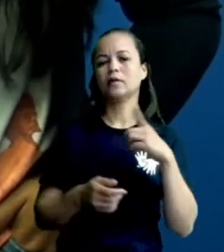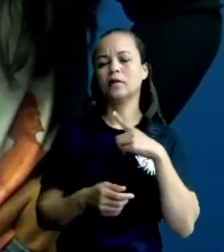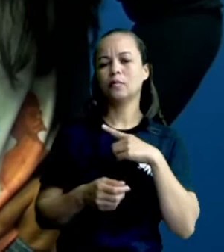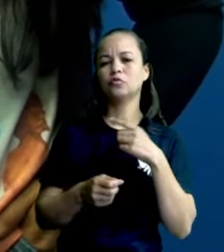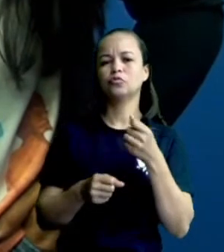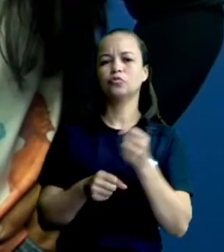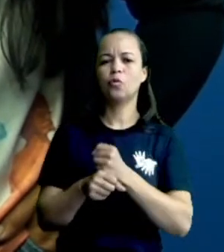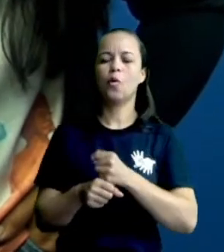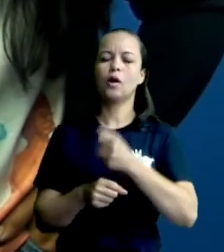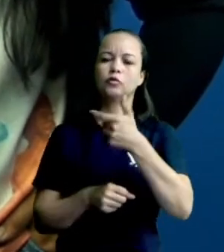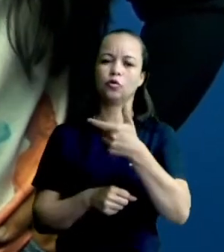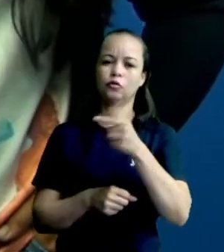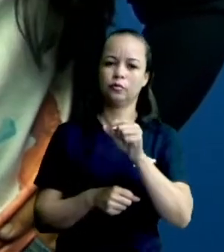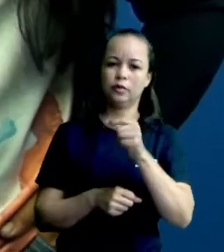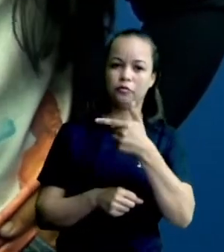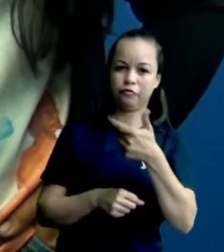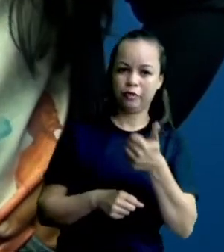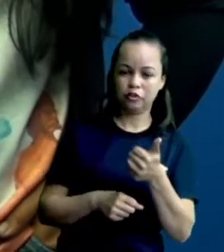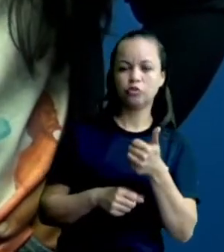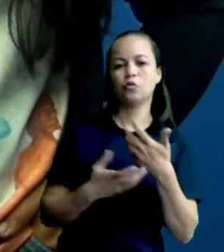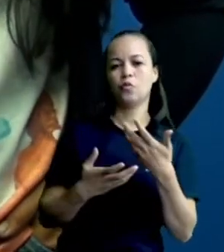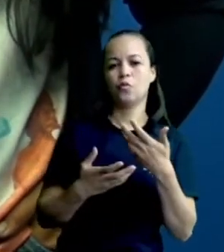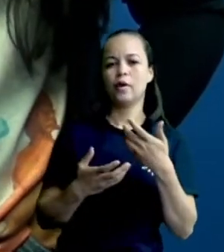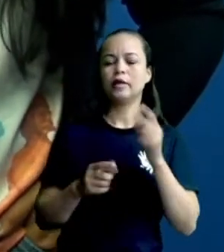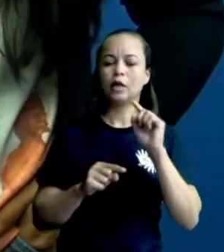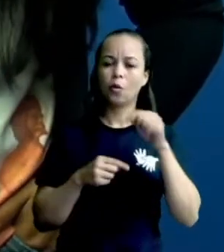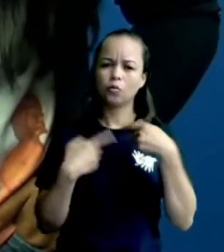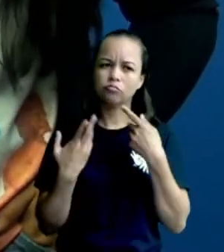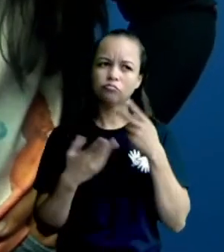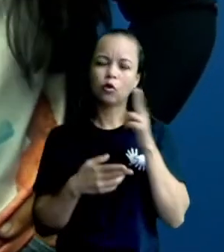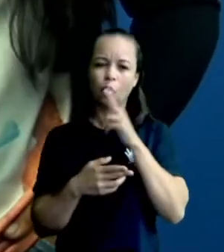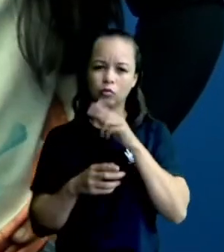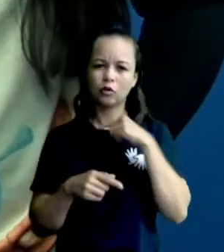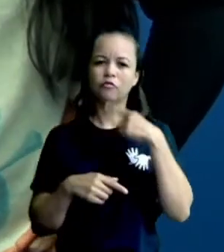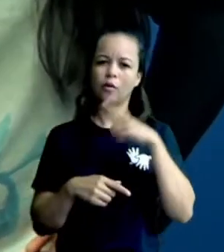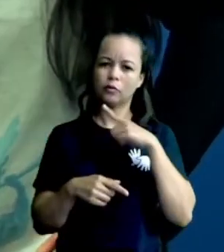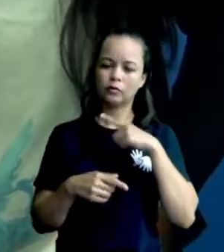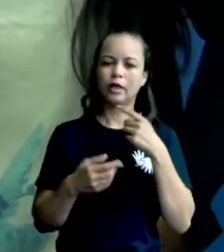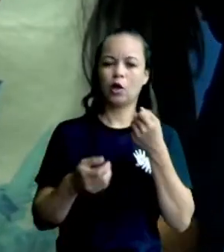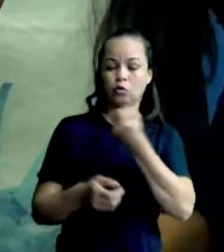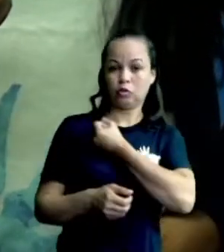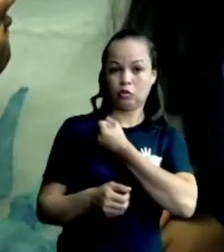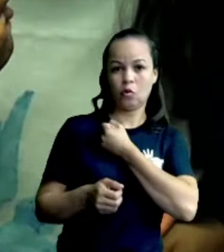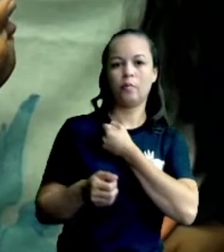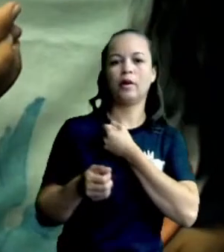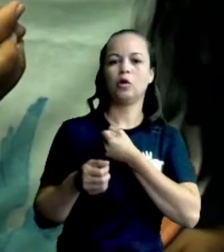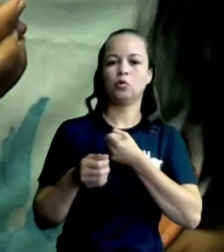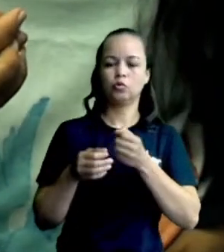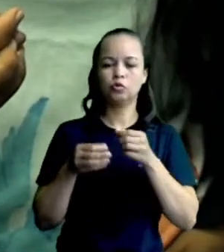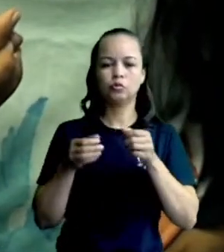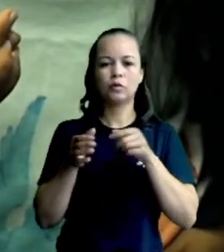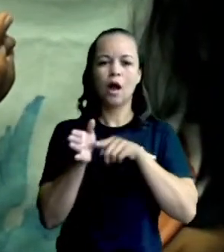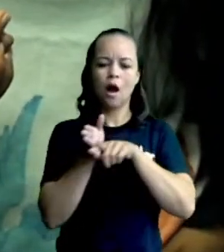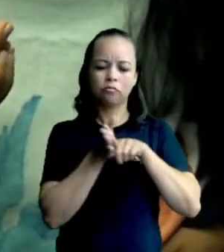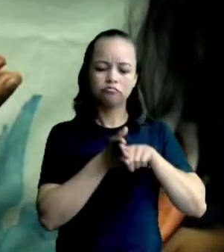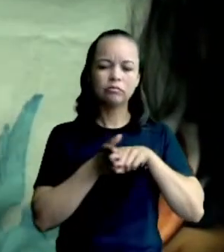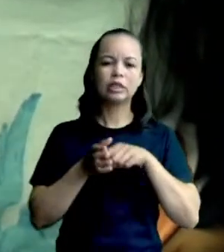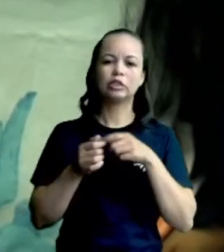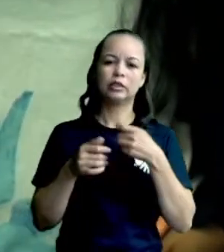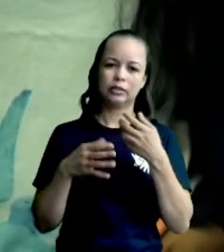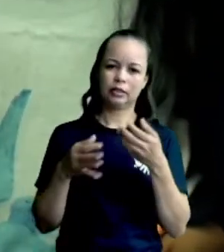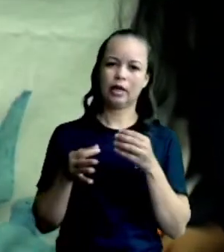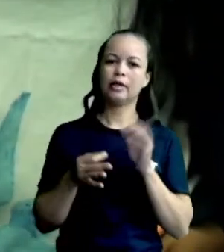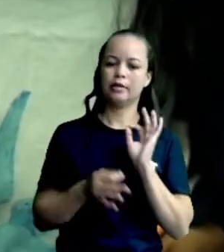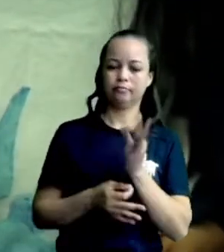aí os números atualizados, tá certo? Então, na última estatística, tá